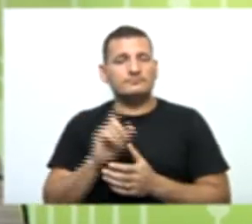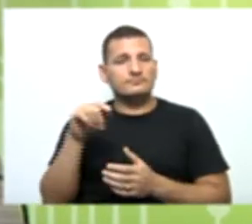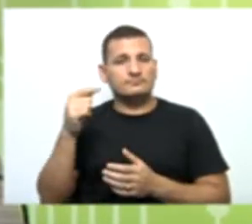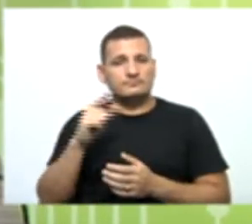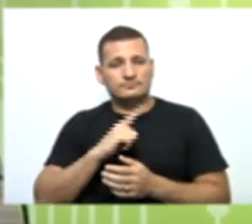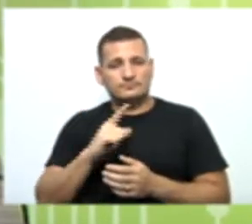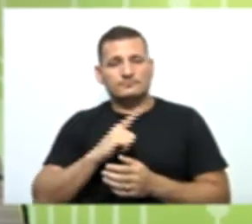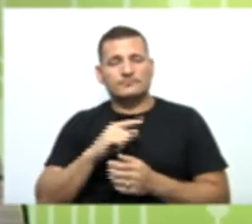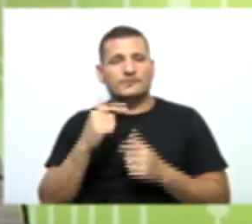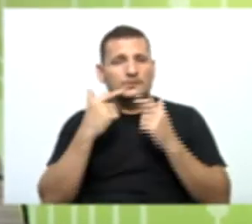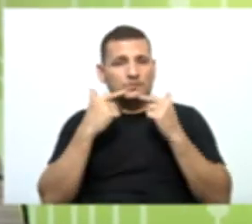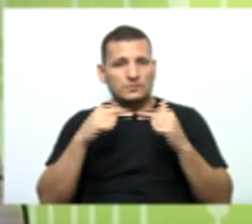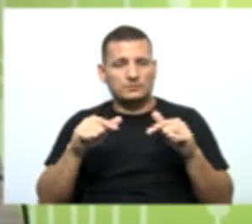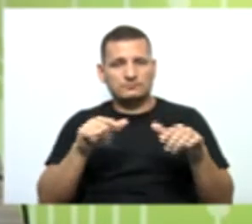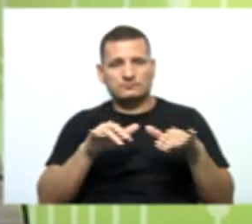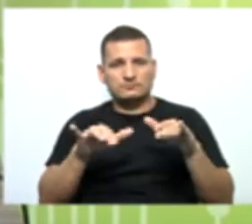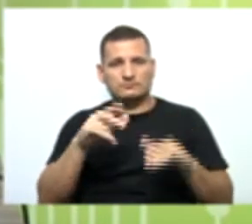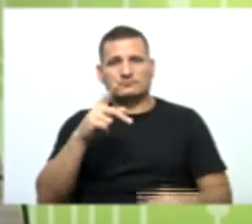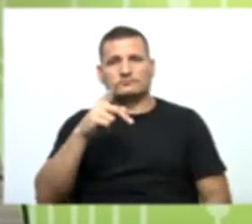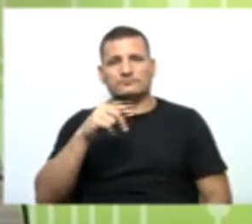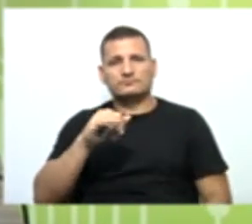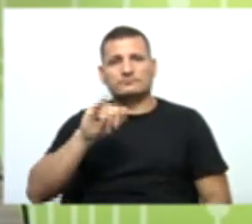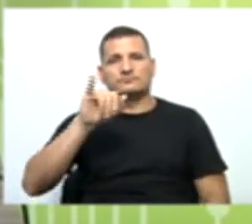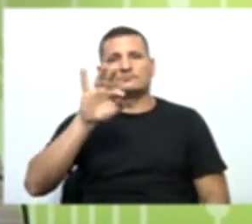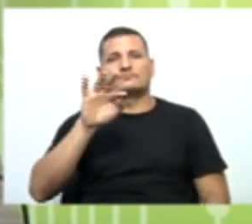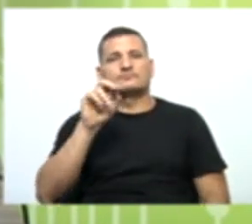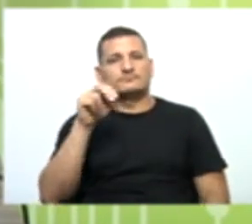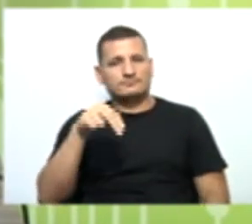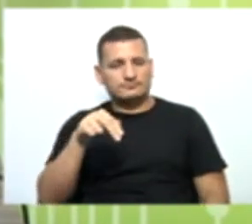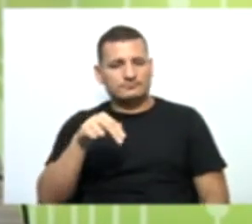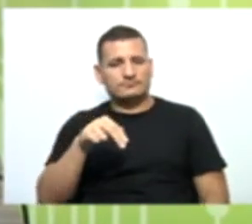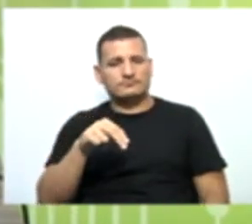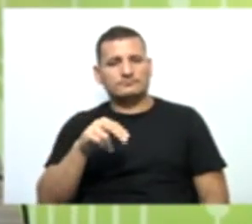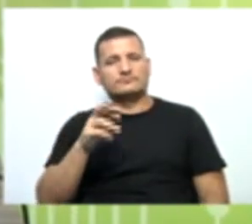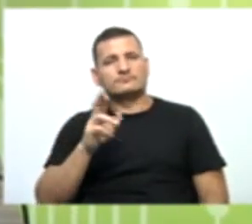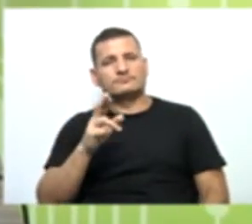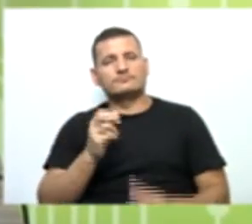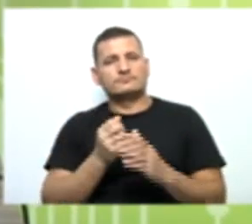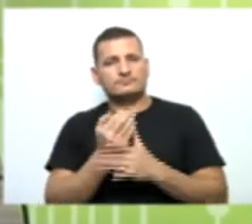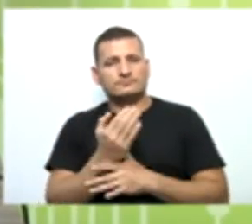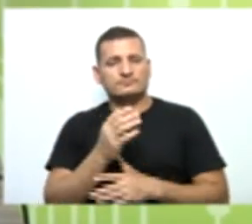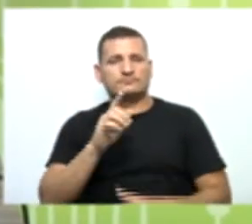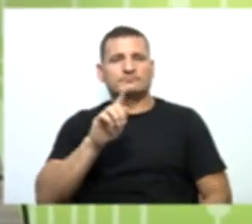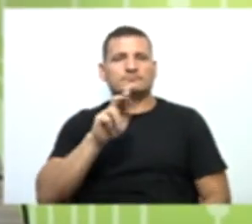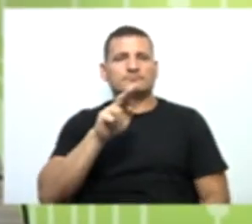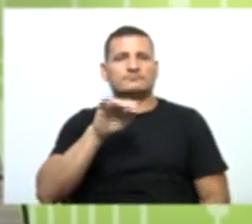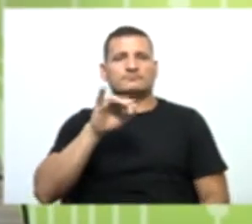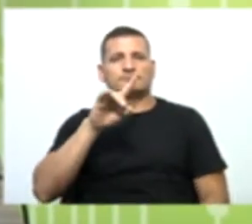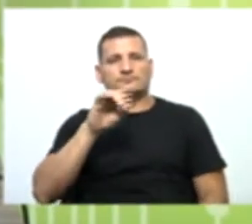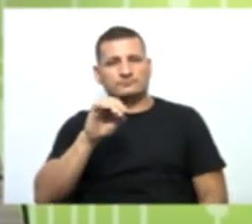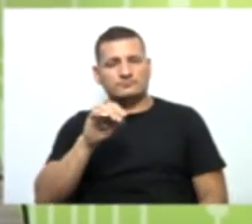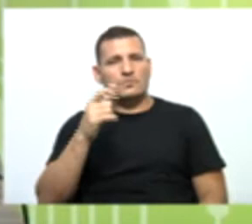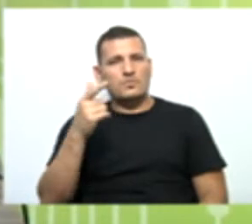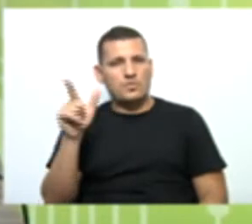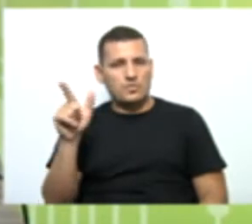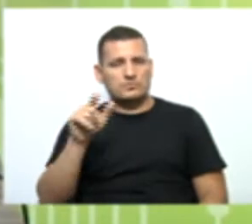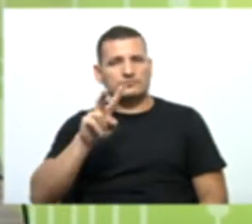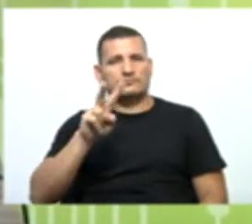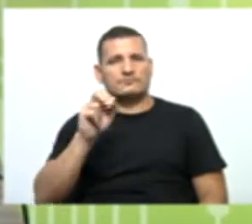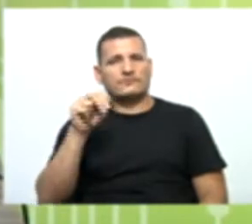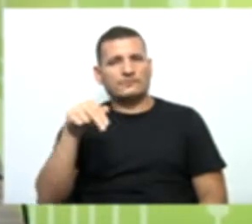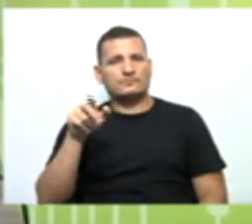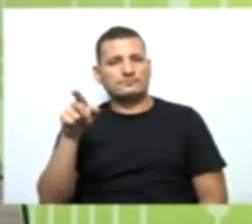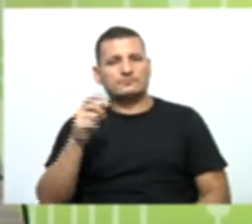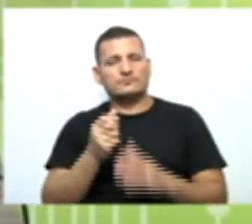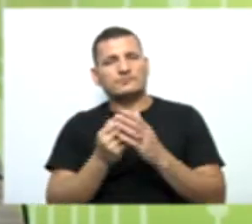de programação Python, que é a linguagem que nós vamos utilizar aqui. O criador Guido Van Rossum, ele criou essa